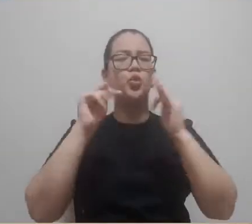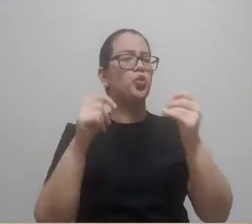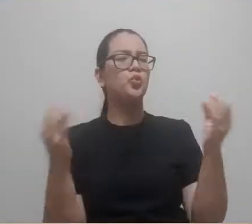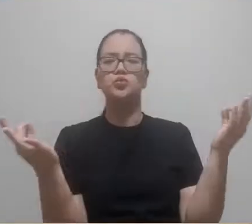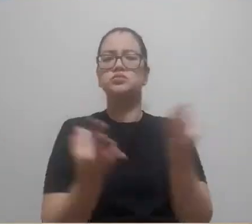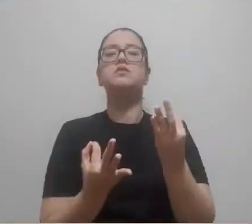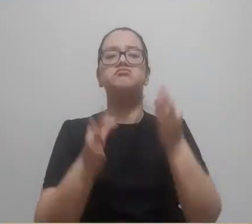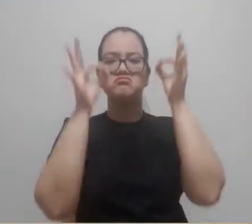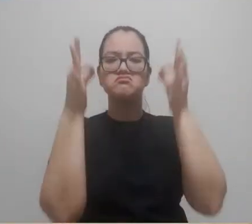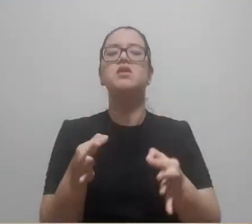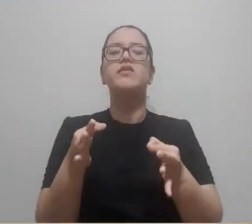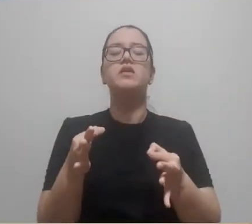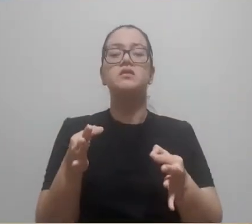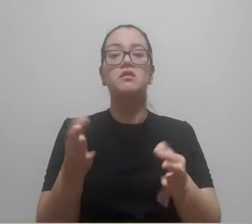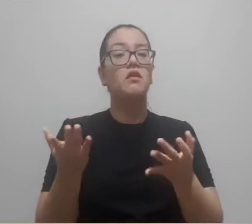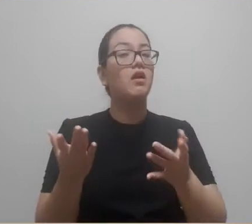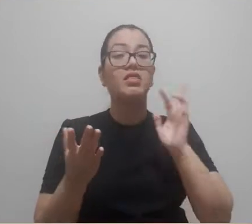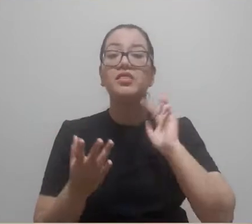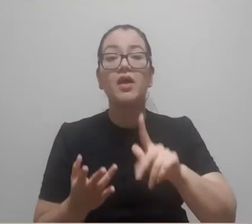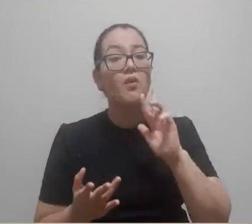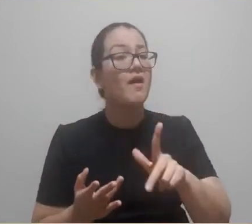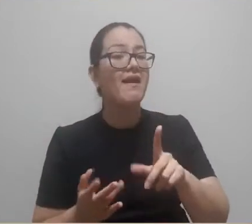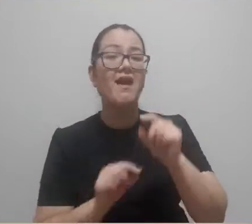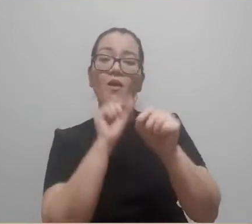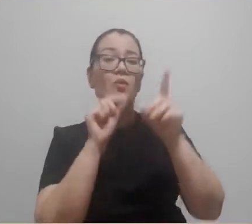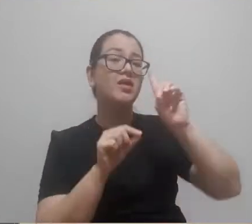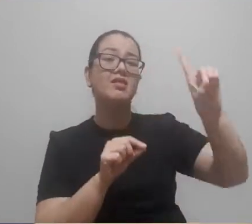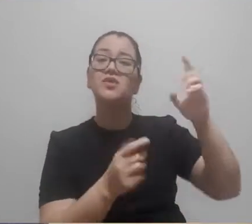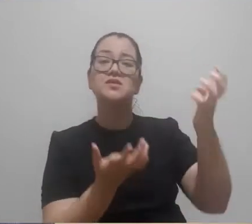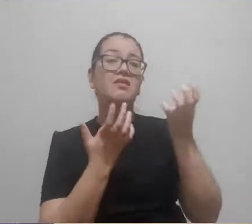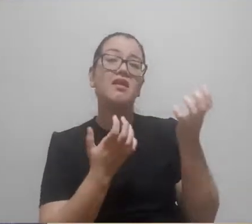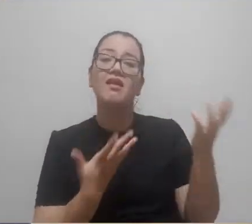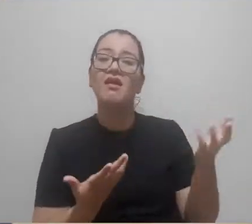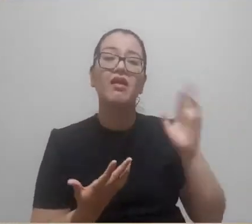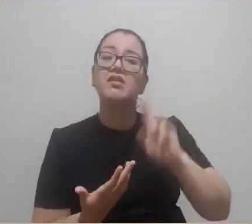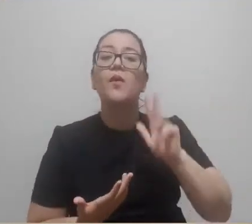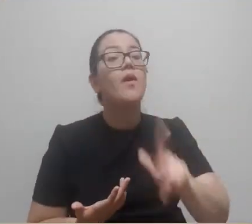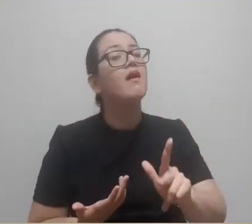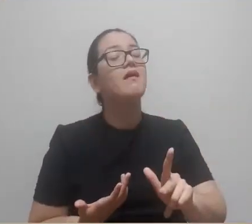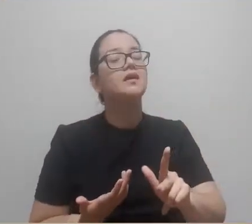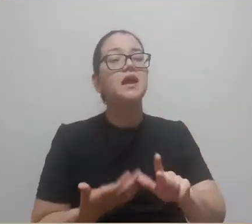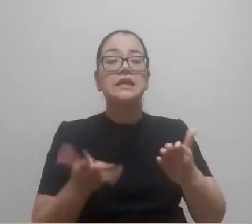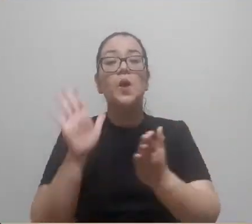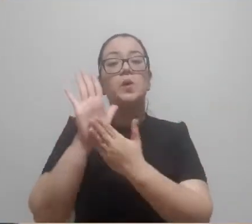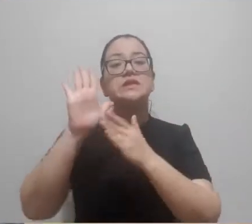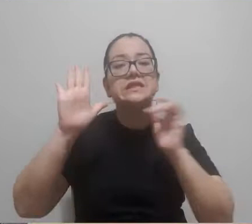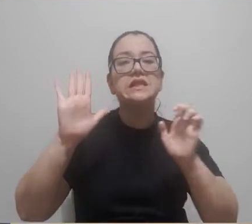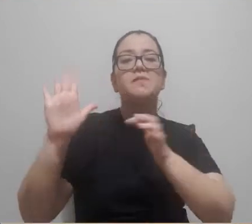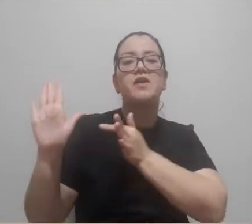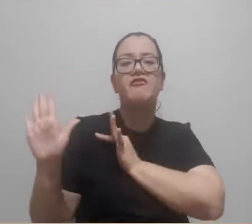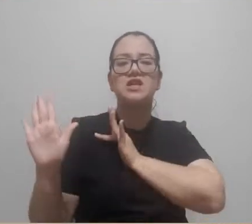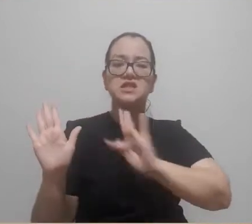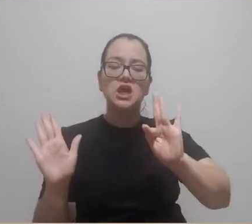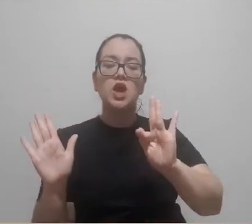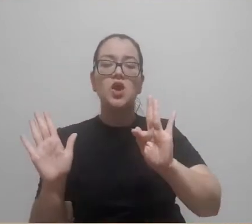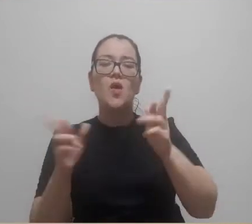não é isso que o Senhor espera de nós. Os escribas e fariseus também viviam numa religião baseada